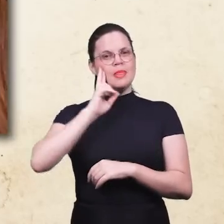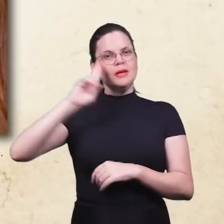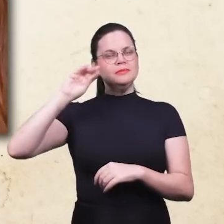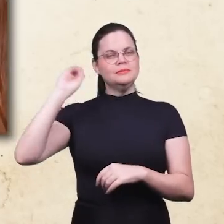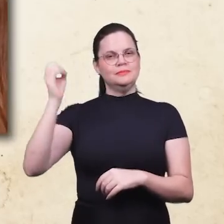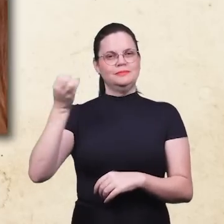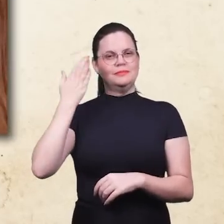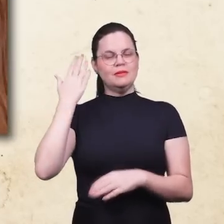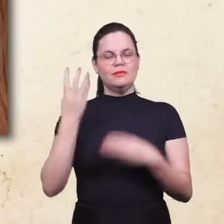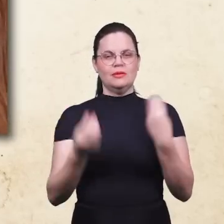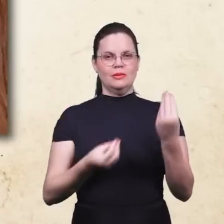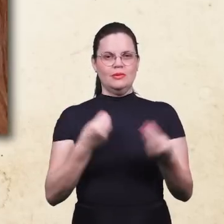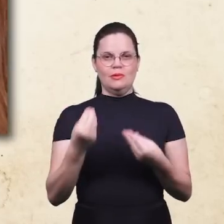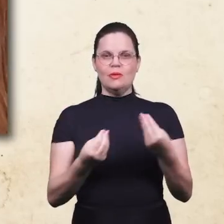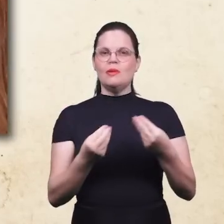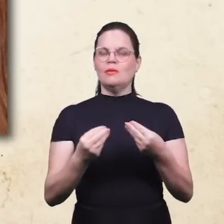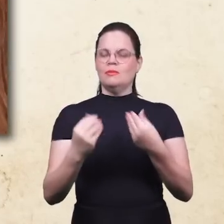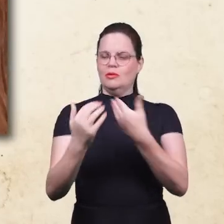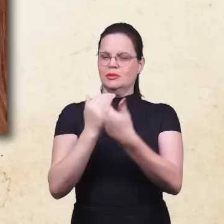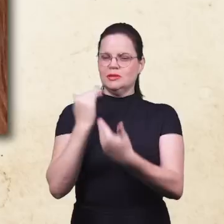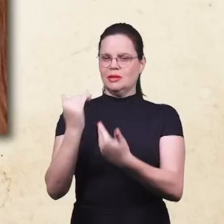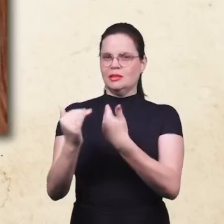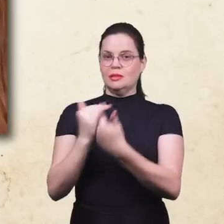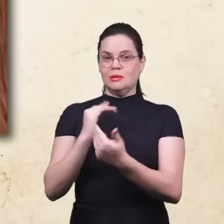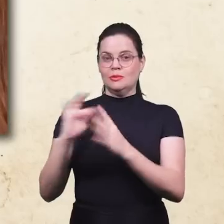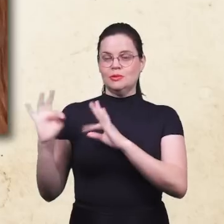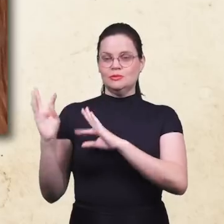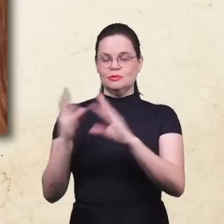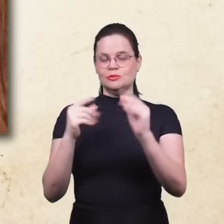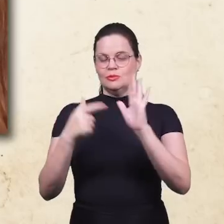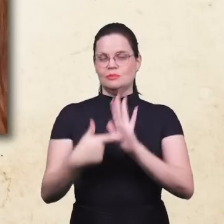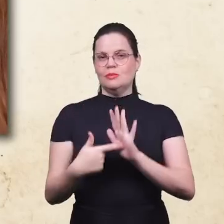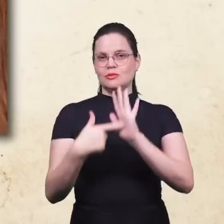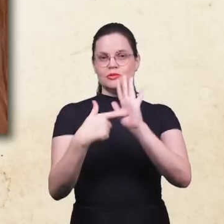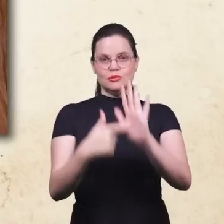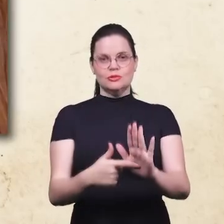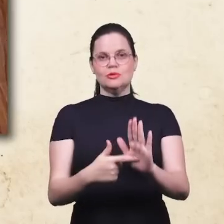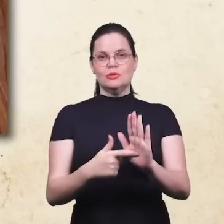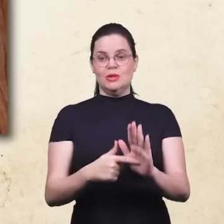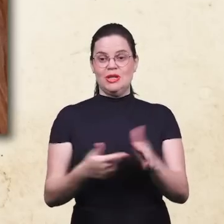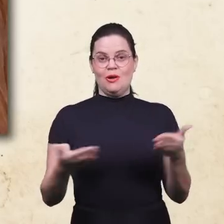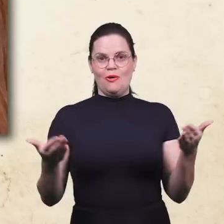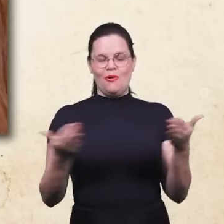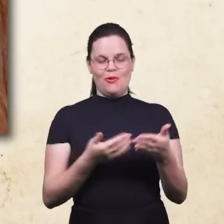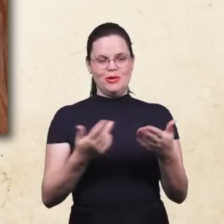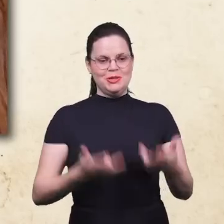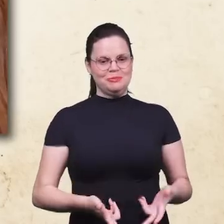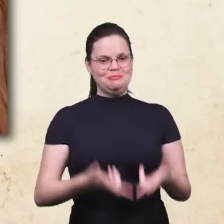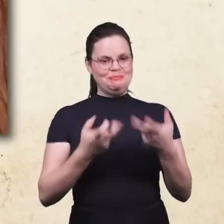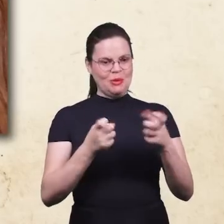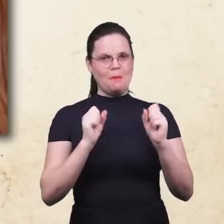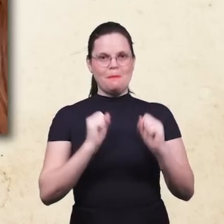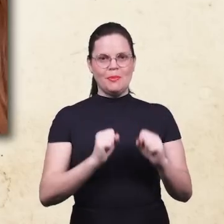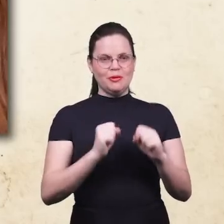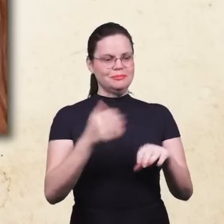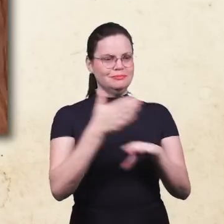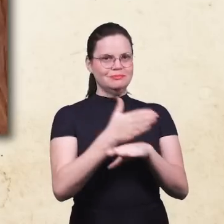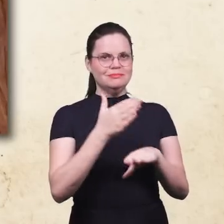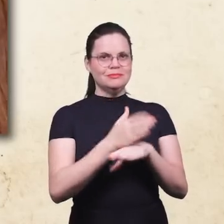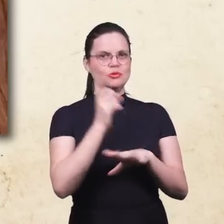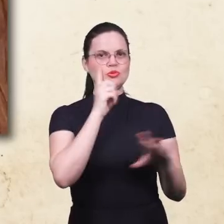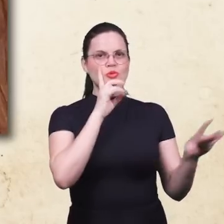essa direção, me guiou e mostrou aquilo que hoje eu posso estar na igreja todos os